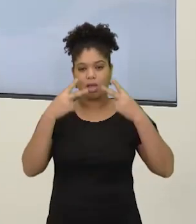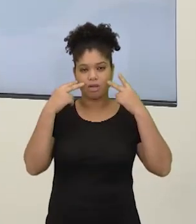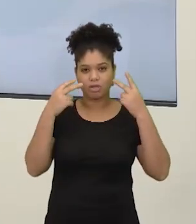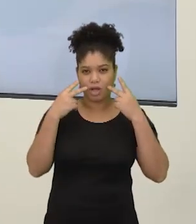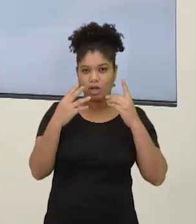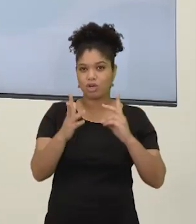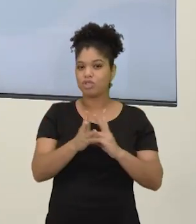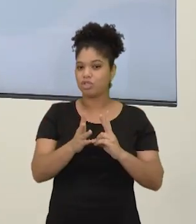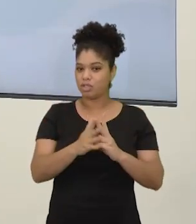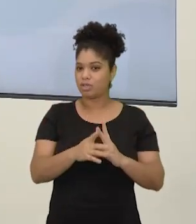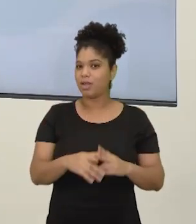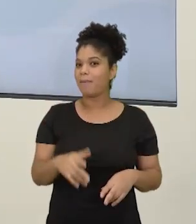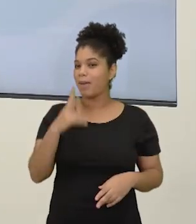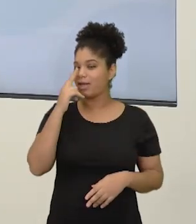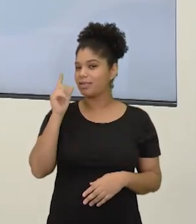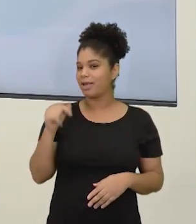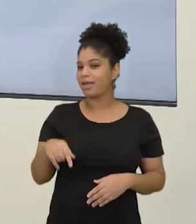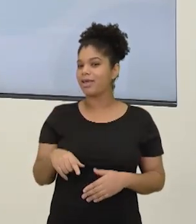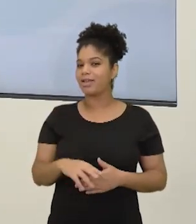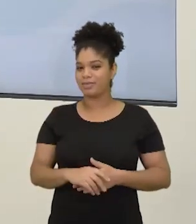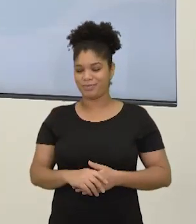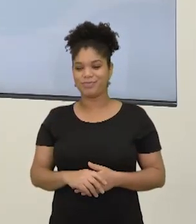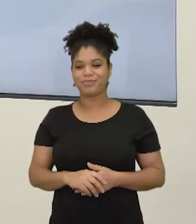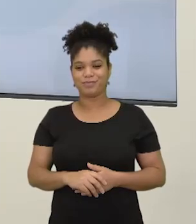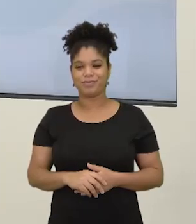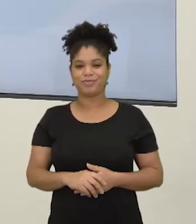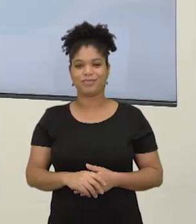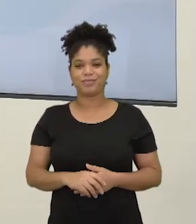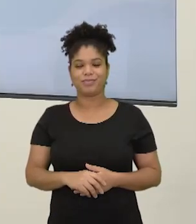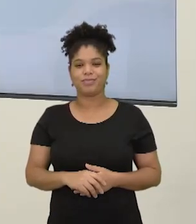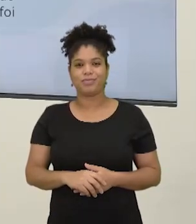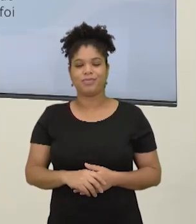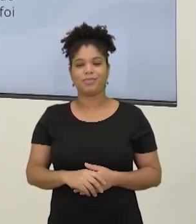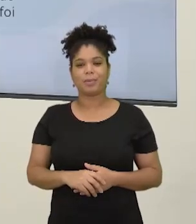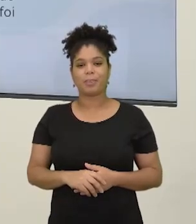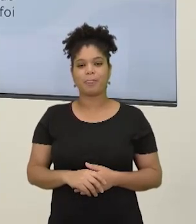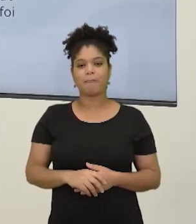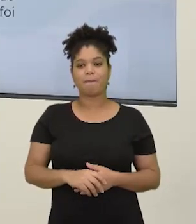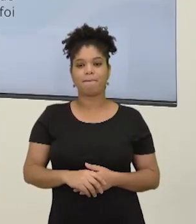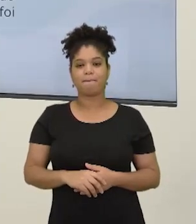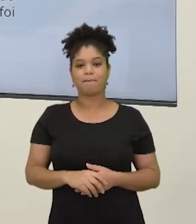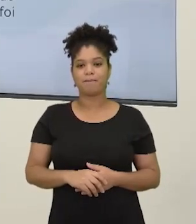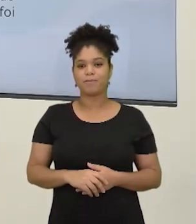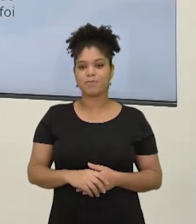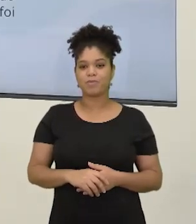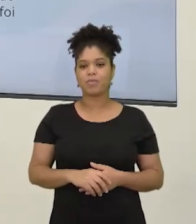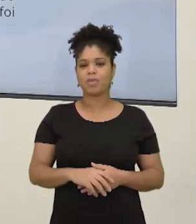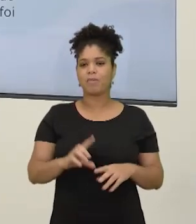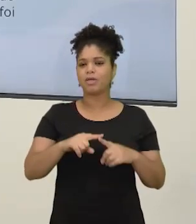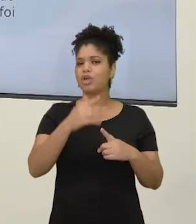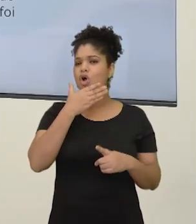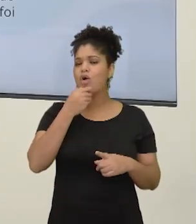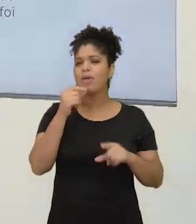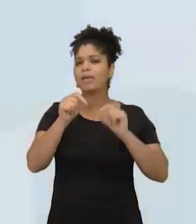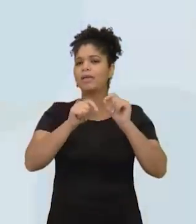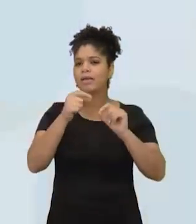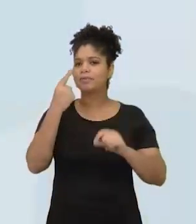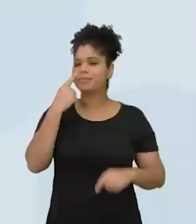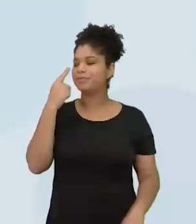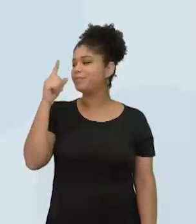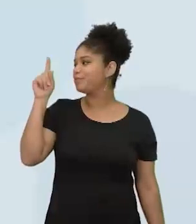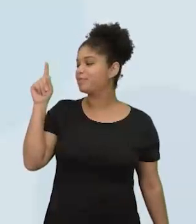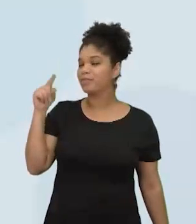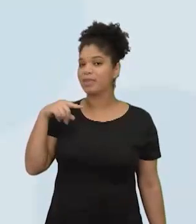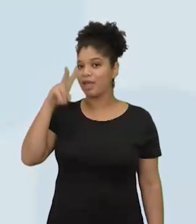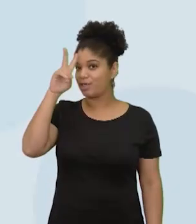podemos dizer a nossa novela atual. Certo? Então, quem foi José de Alencar? Na tela, um